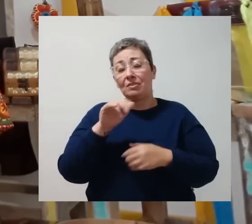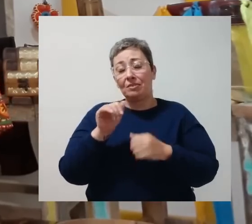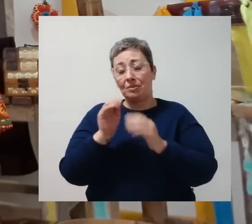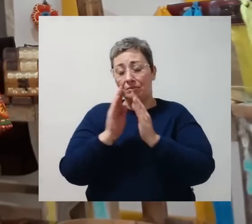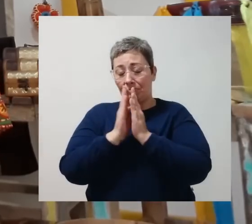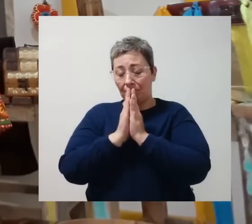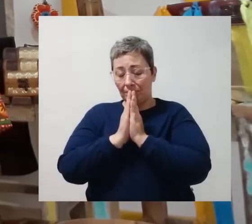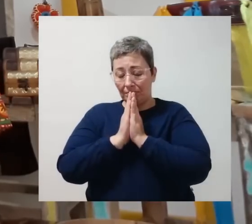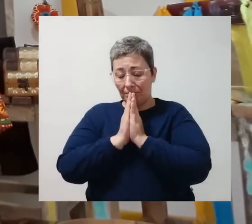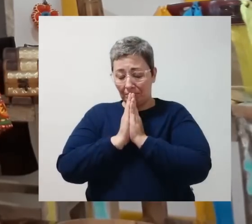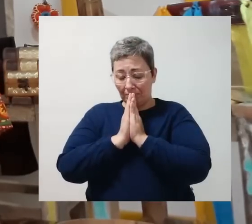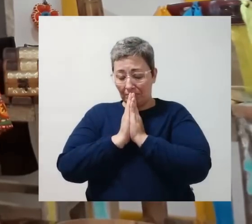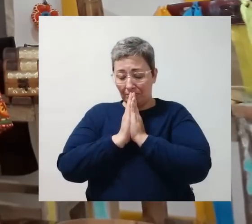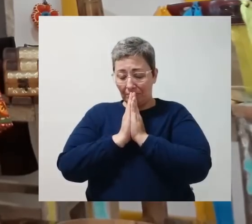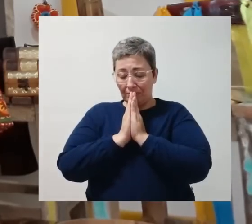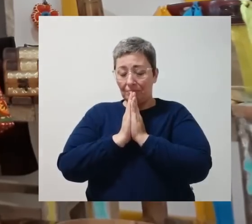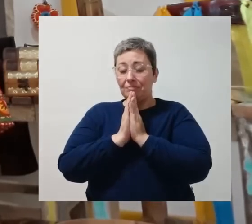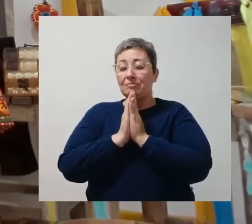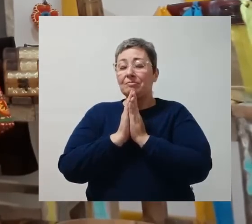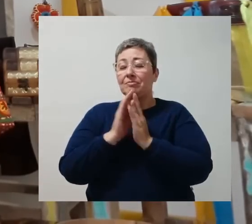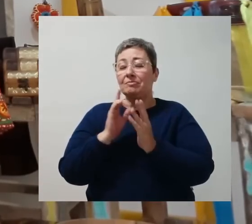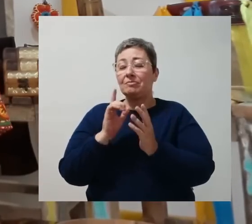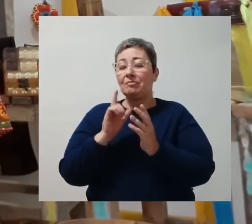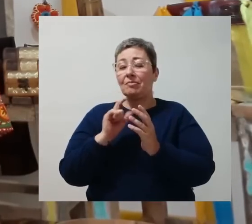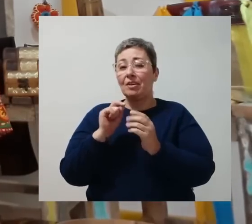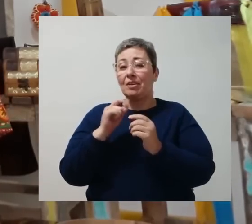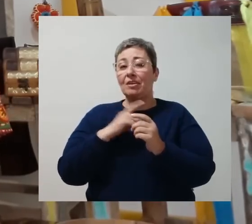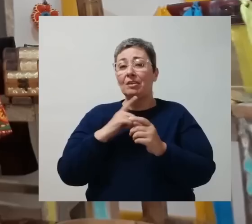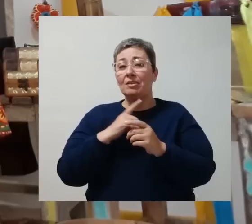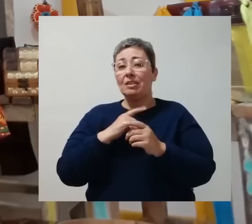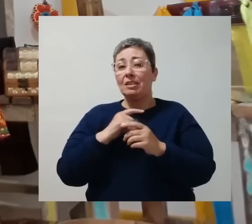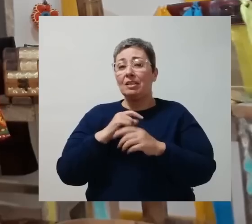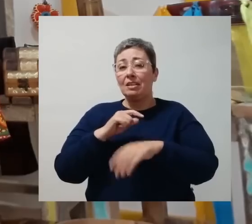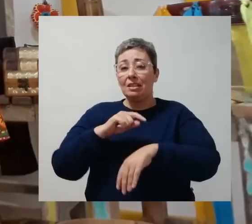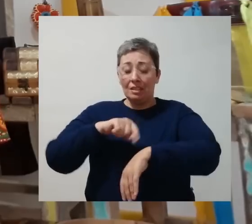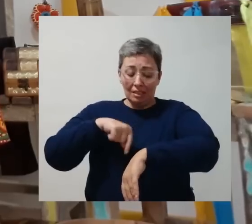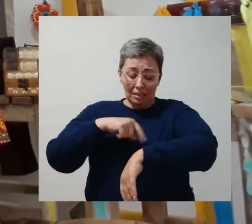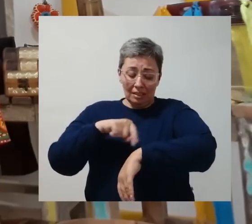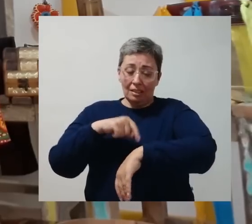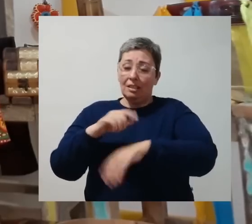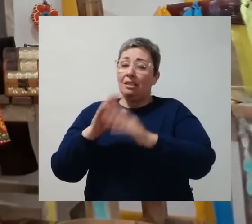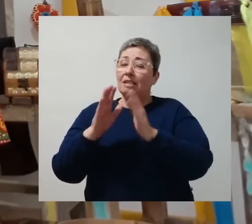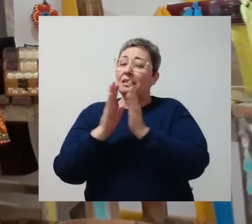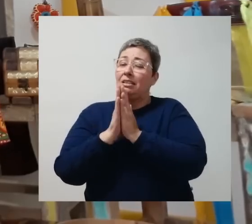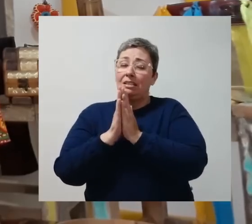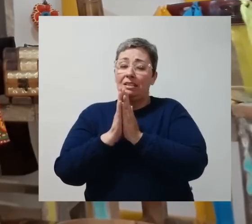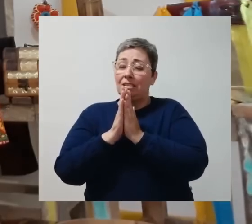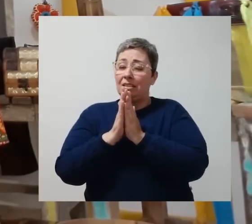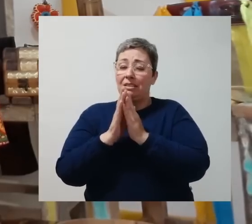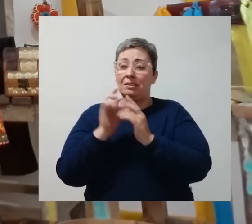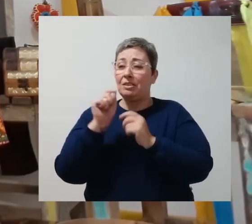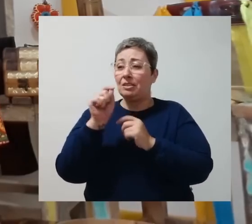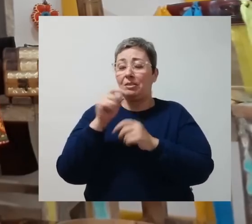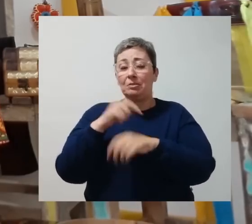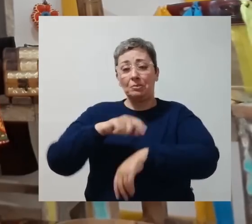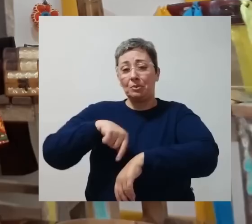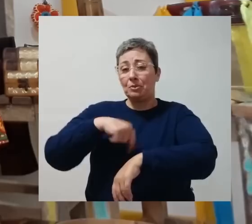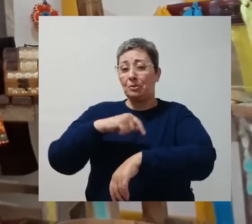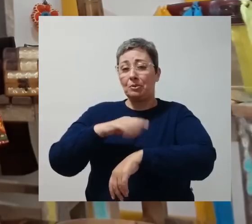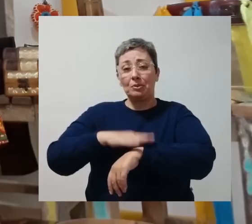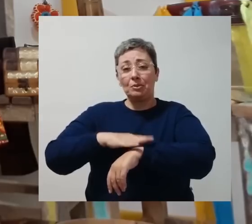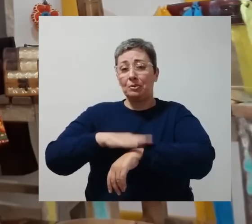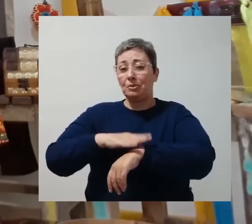vou rezar pra ter bom tempo, ai meu nego, pra não